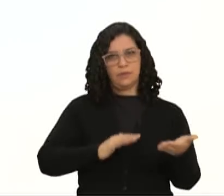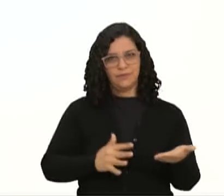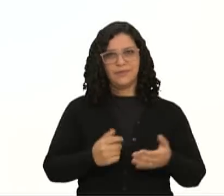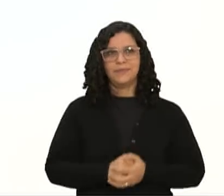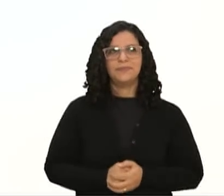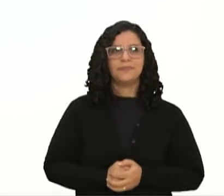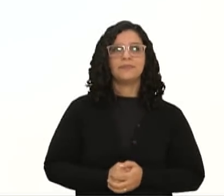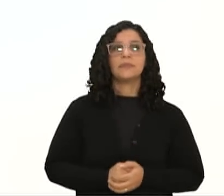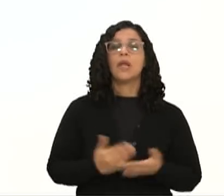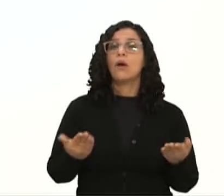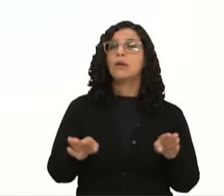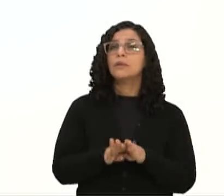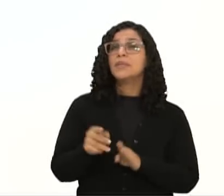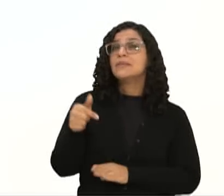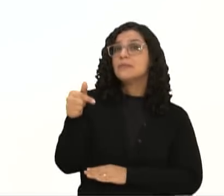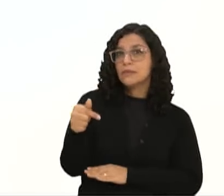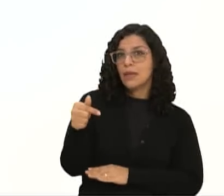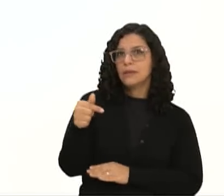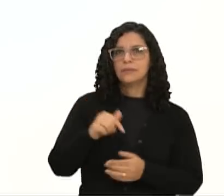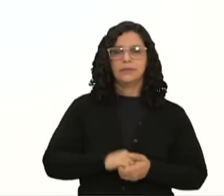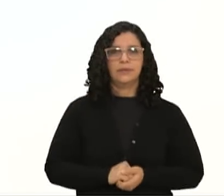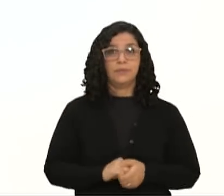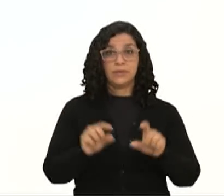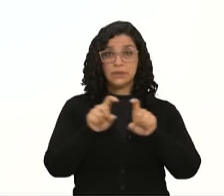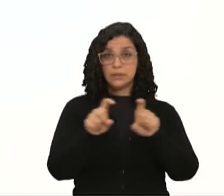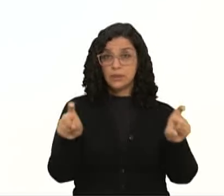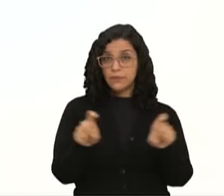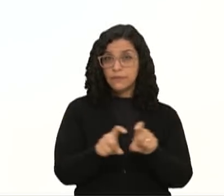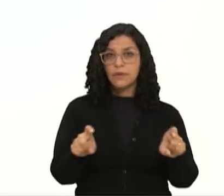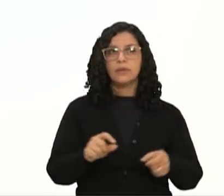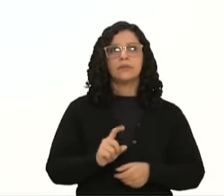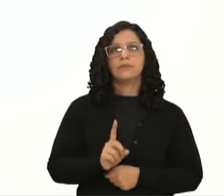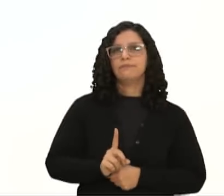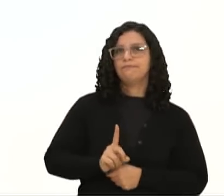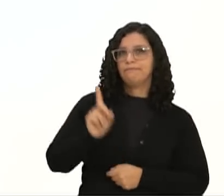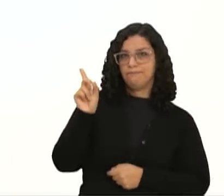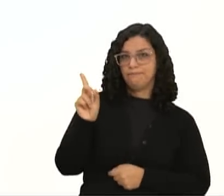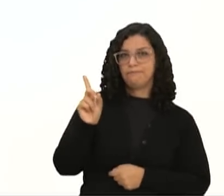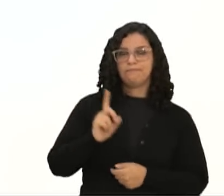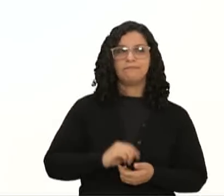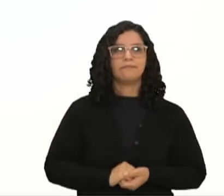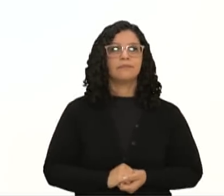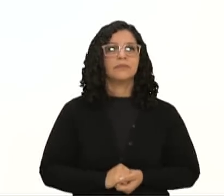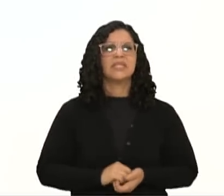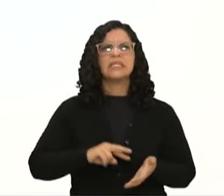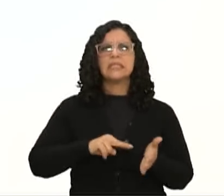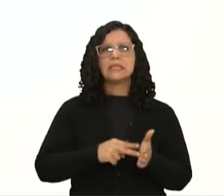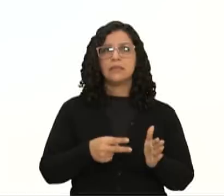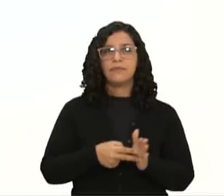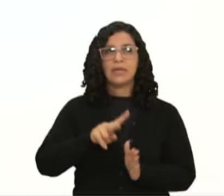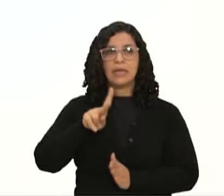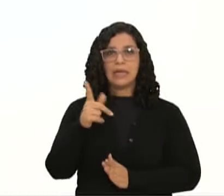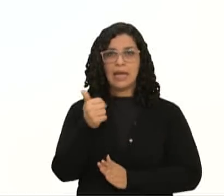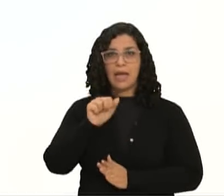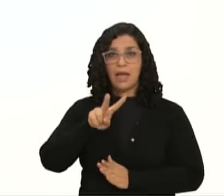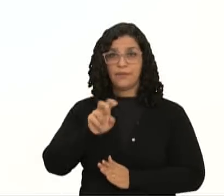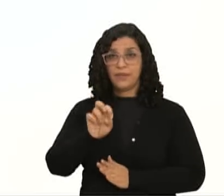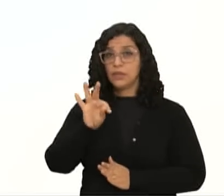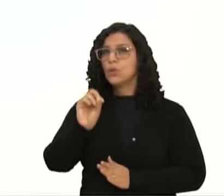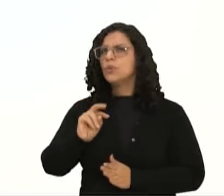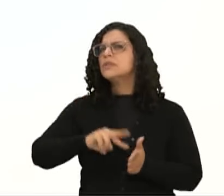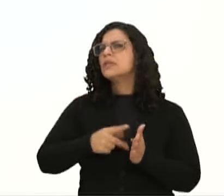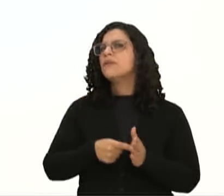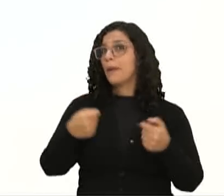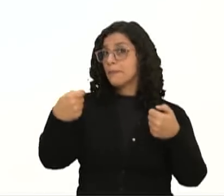trabalho. E number 7. Na frase I only have to copy and paste, o verbo have to indica o quê?